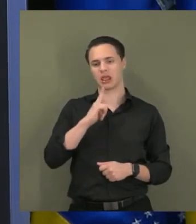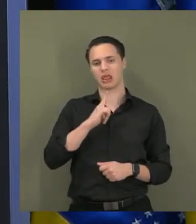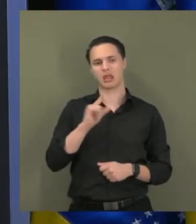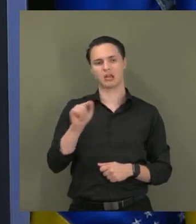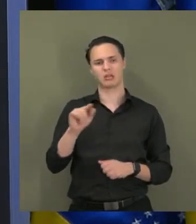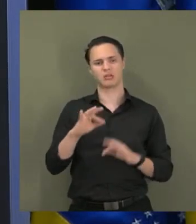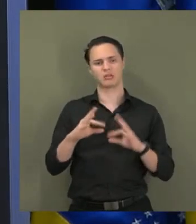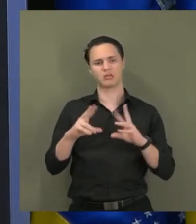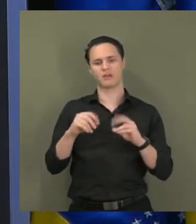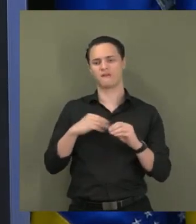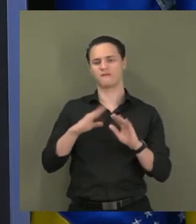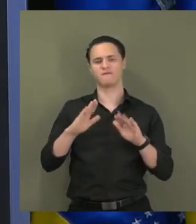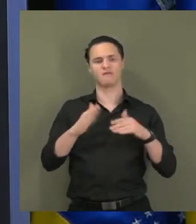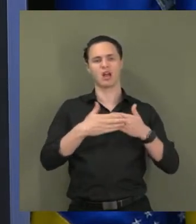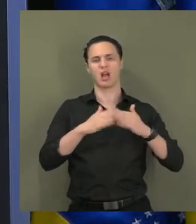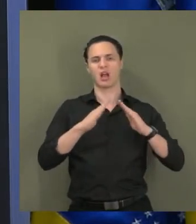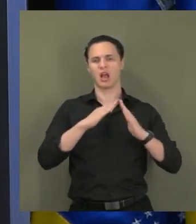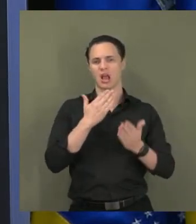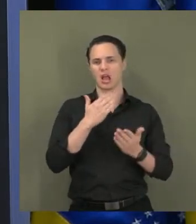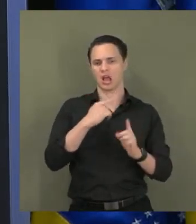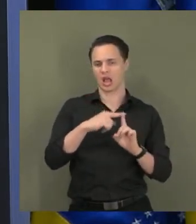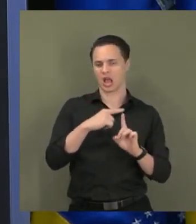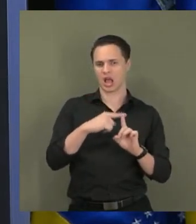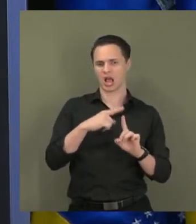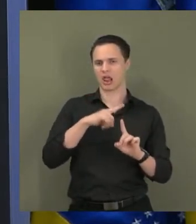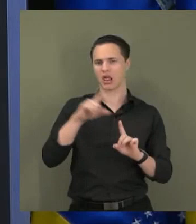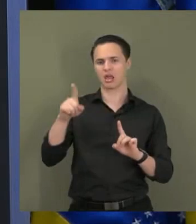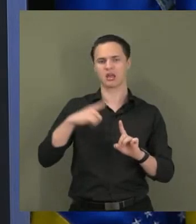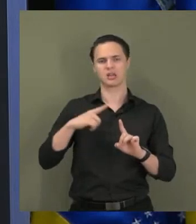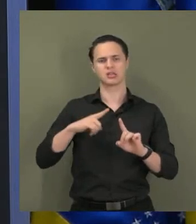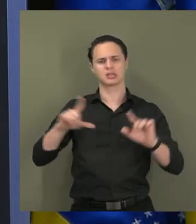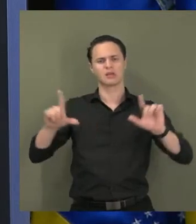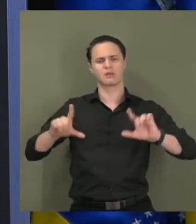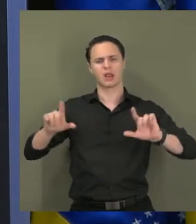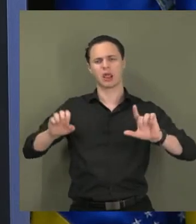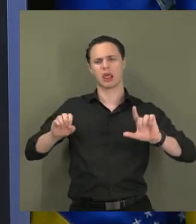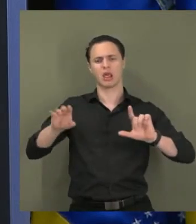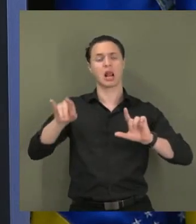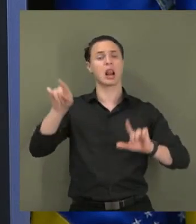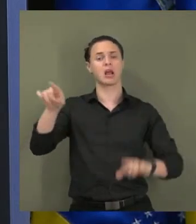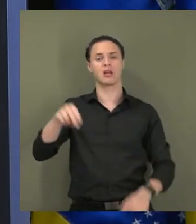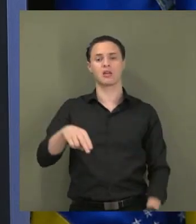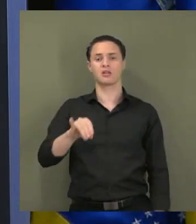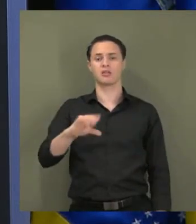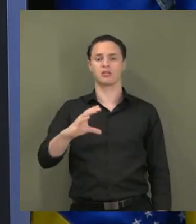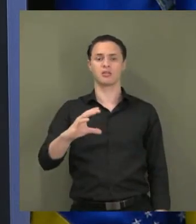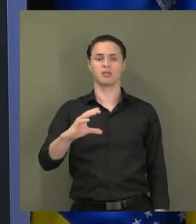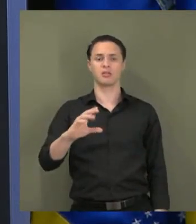fechando igrejas, emissoras de TV lá na Nicarágua.